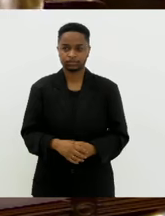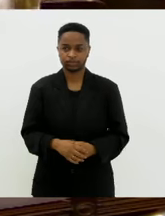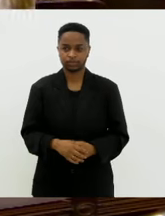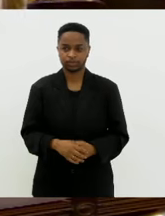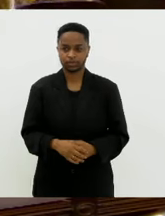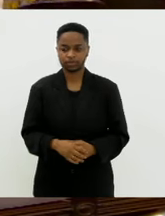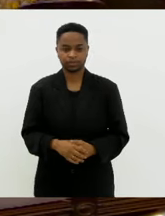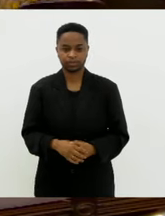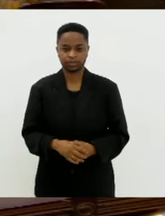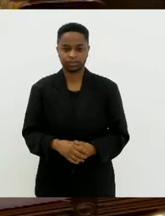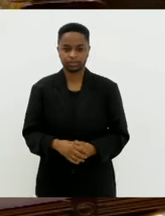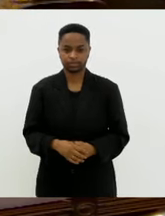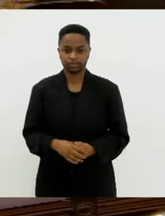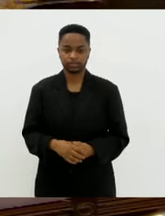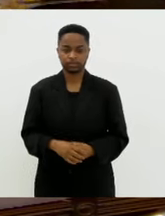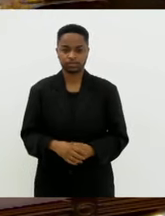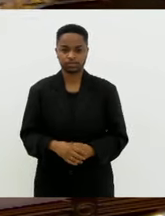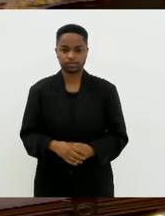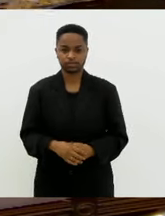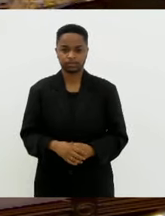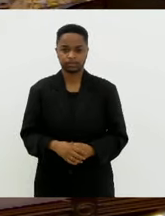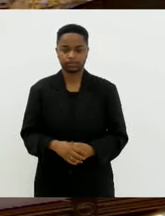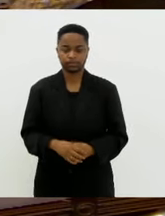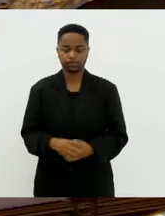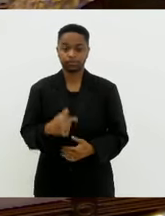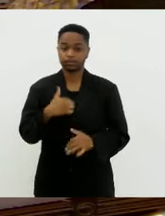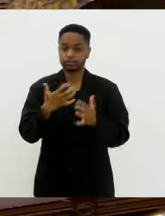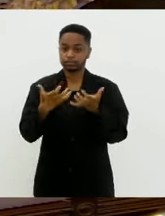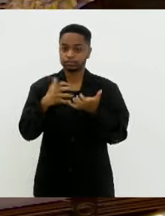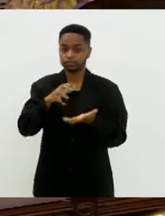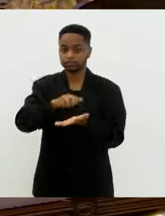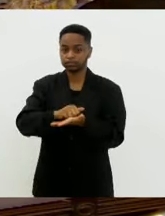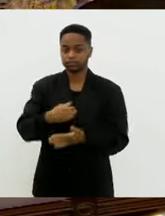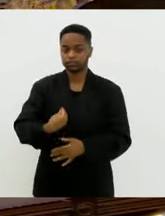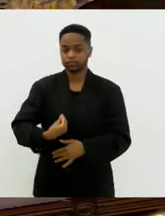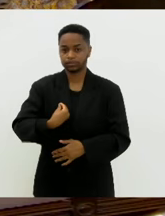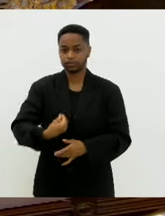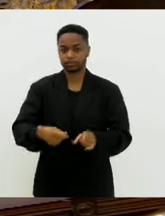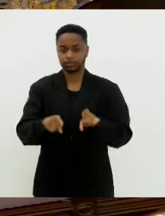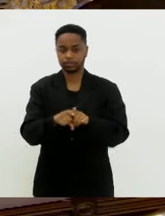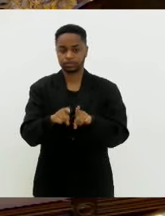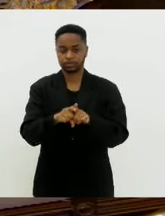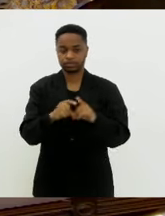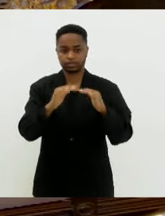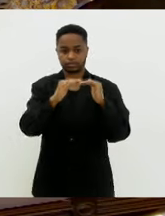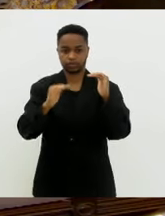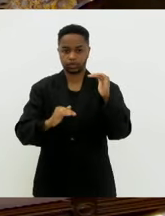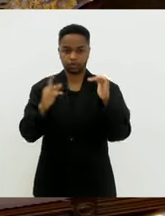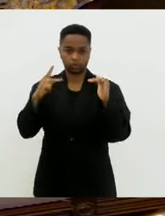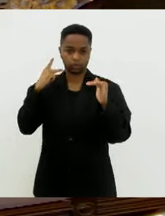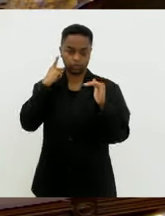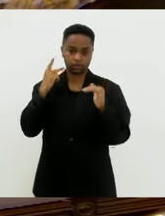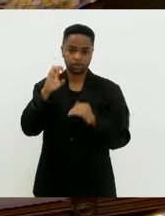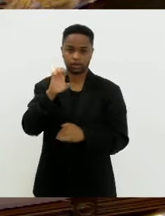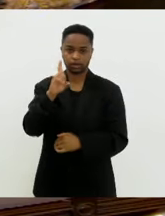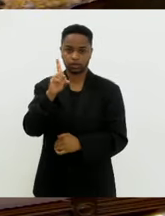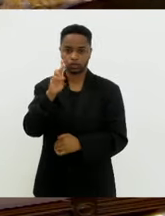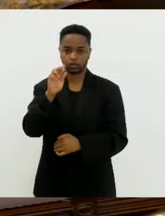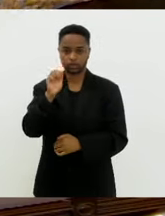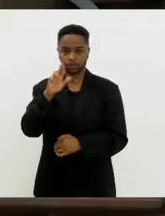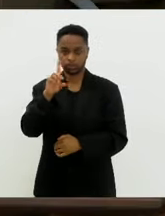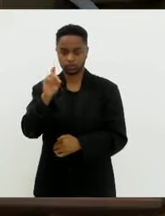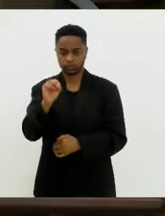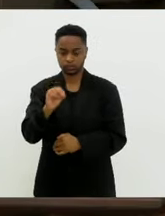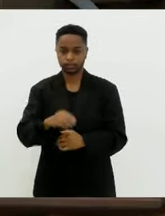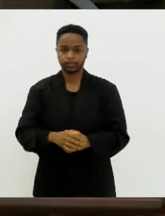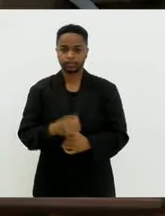Gostaria também de registrar a presença do subprocurador Eduardo Lima Neto. Seja bem-vindo aqui,